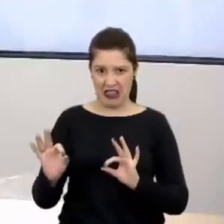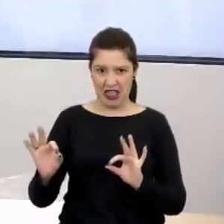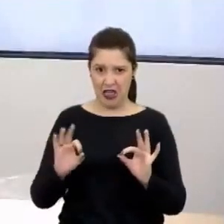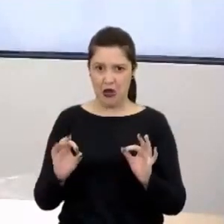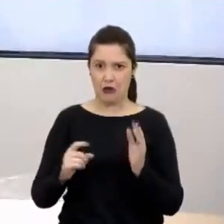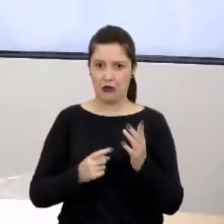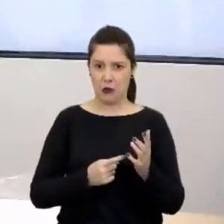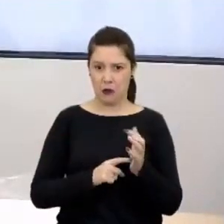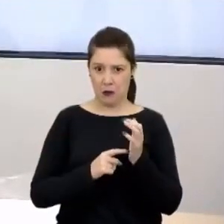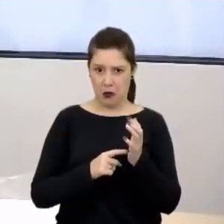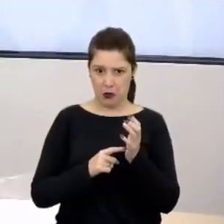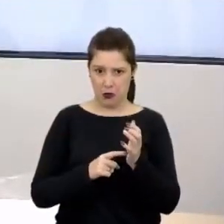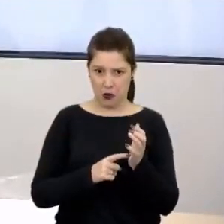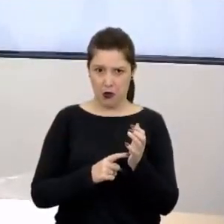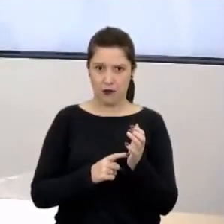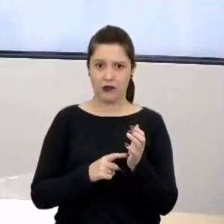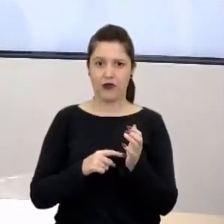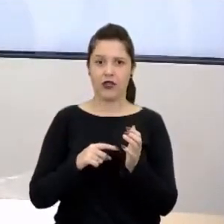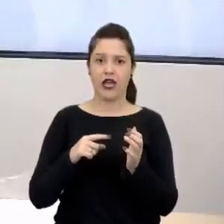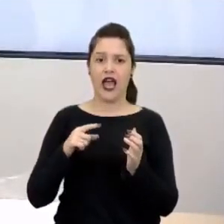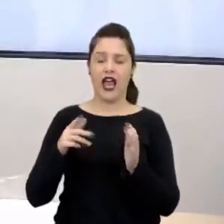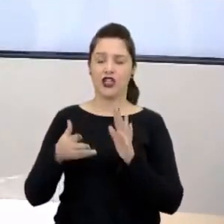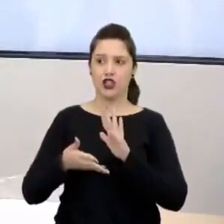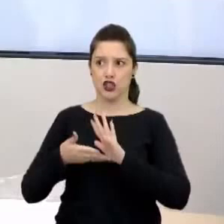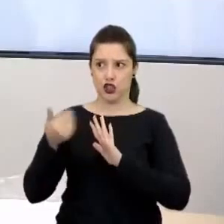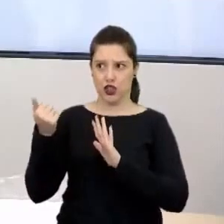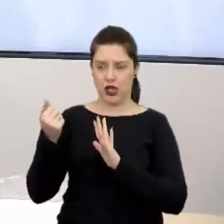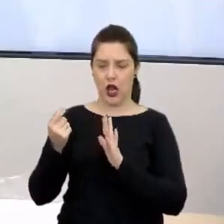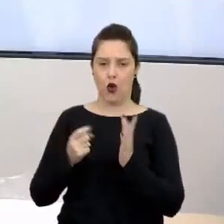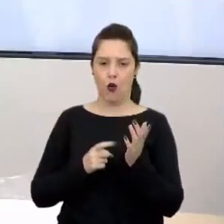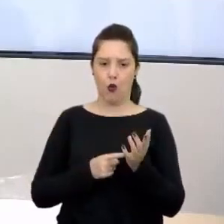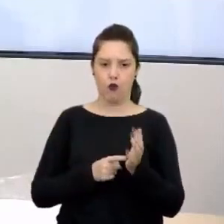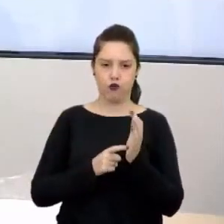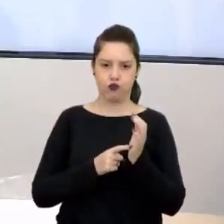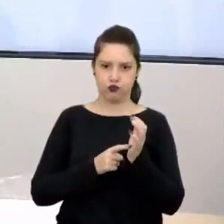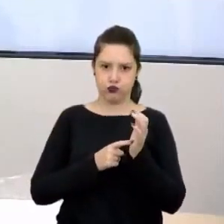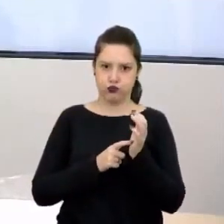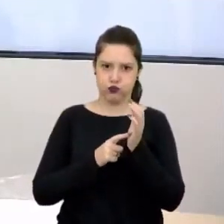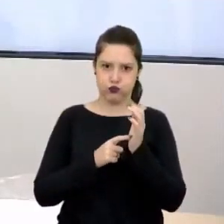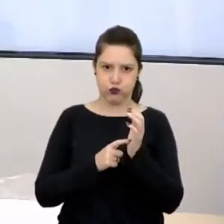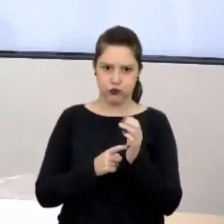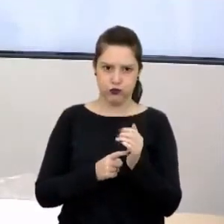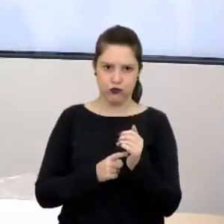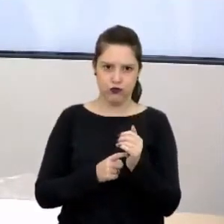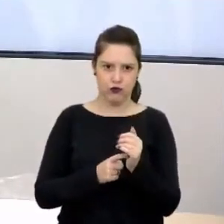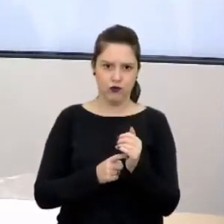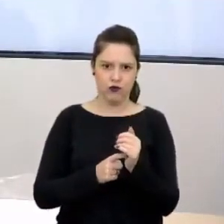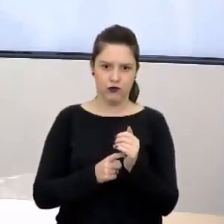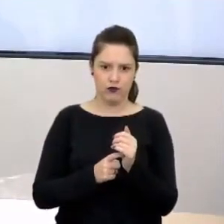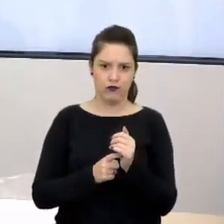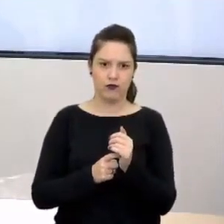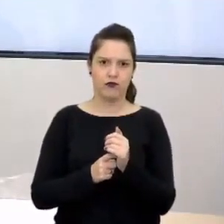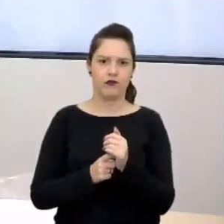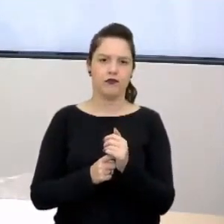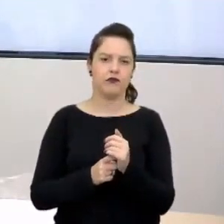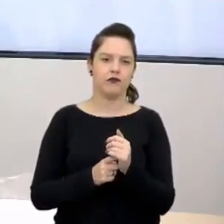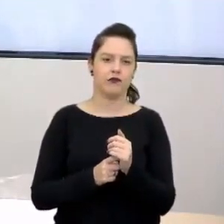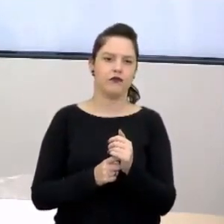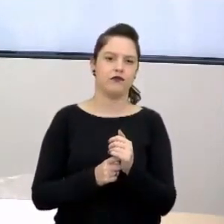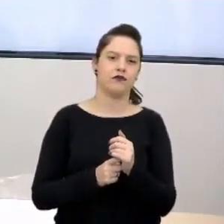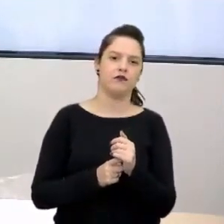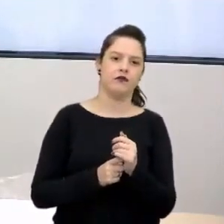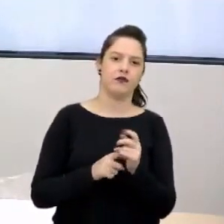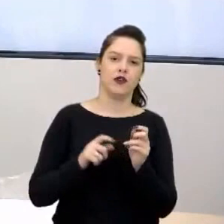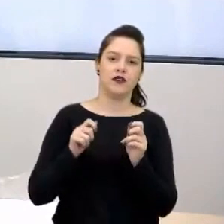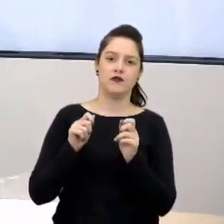interruptor, a gente tira o interruptor, tá? Então dá pra você tirar o interruptor e aí você faz